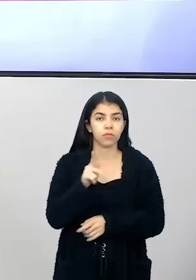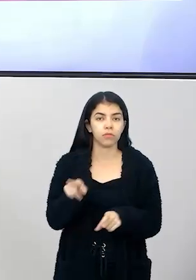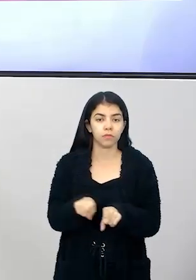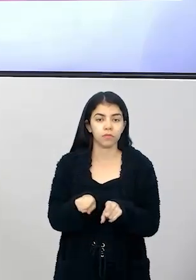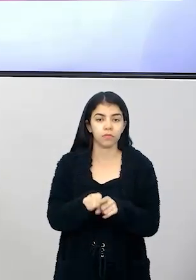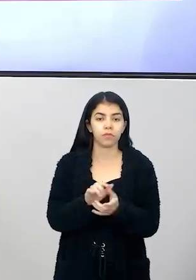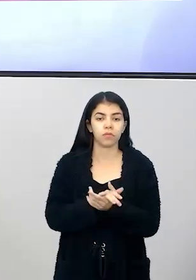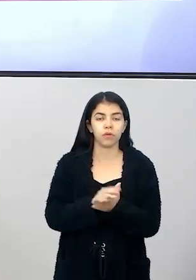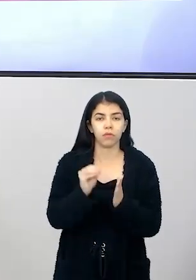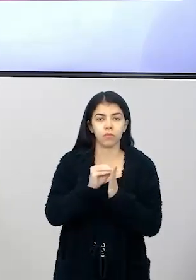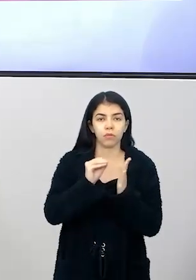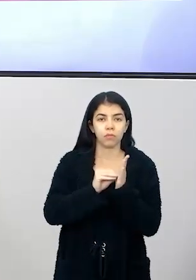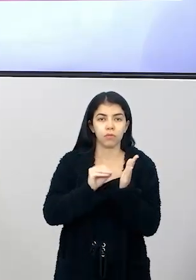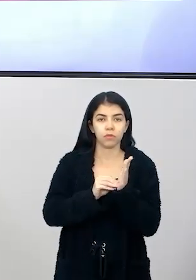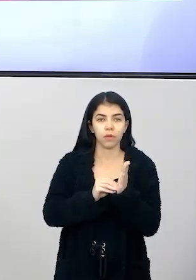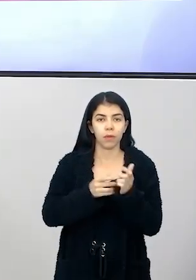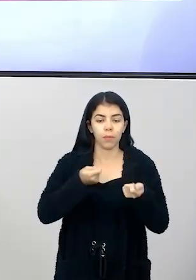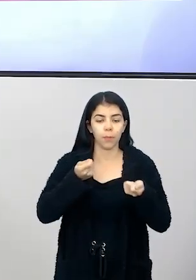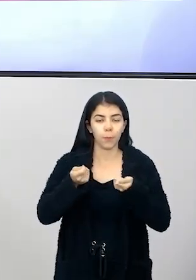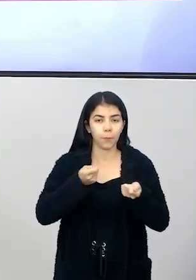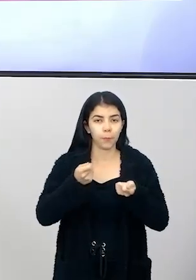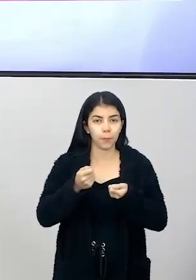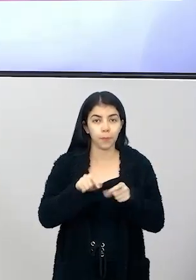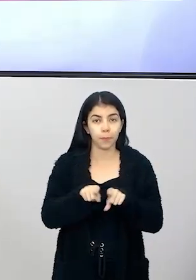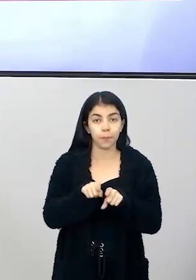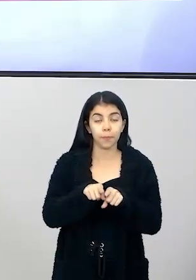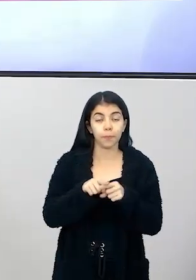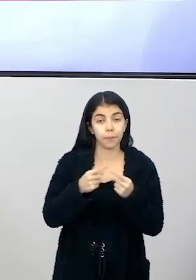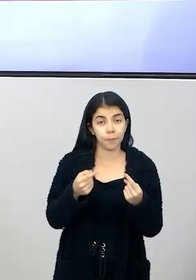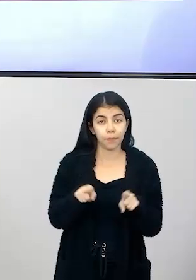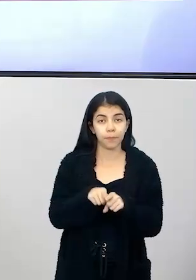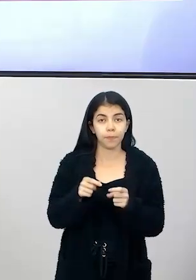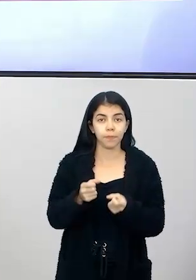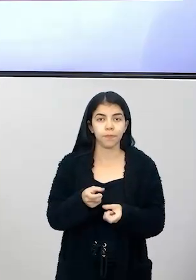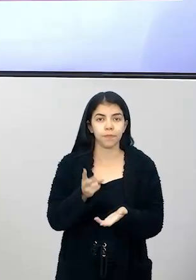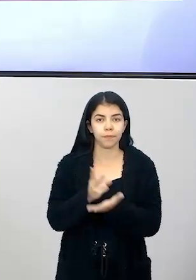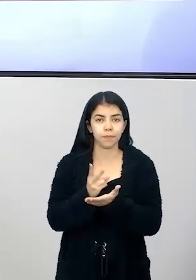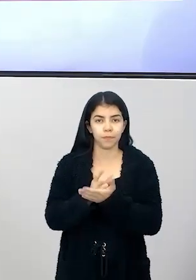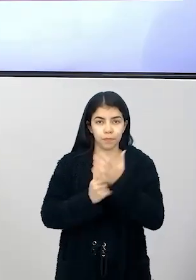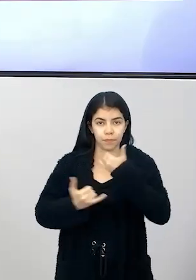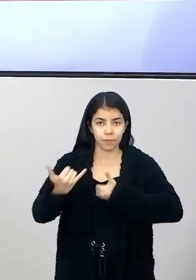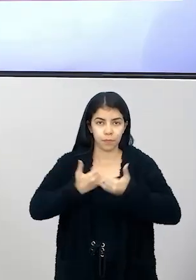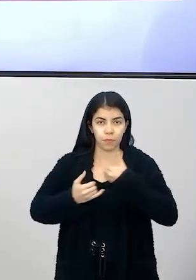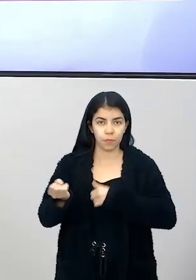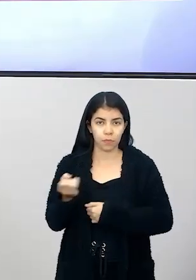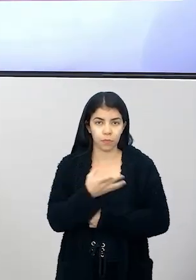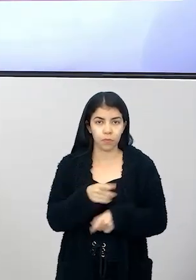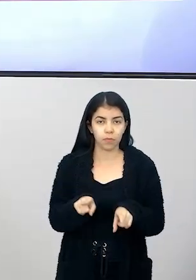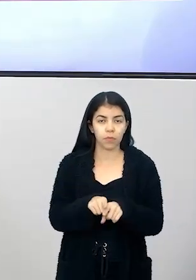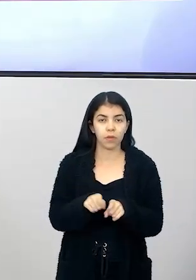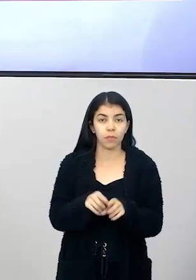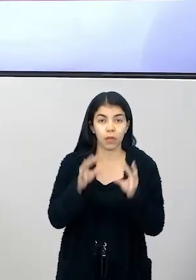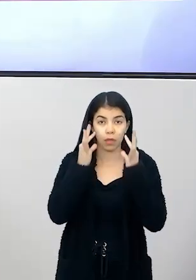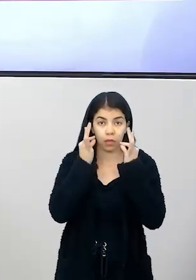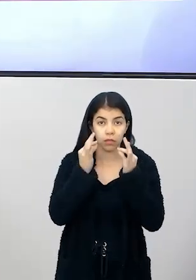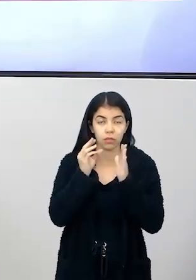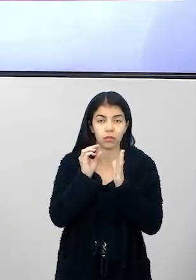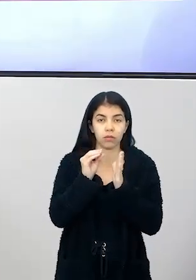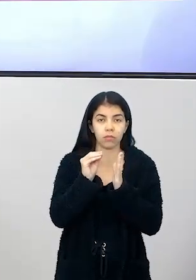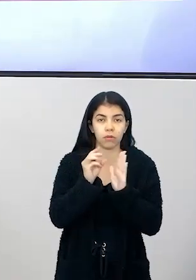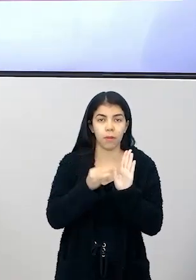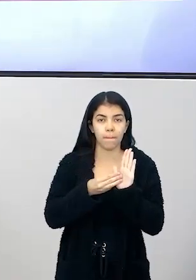próprio conteúdo, o que ele ministra, mas que continue também se atualizando, também estar antenado com o uso das